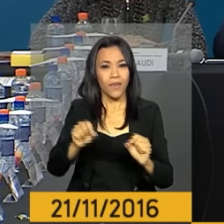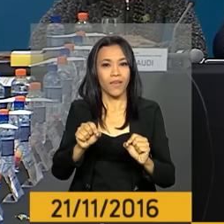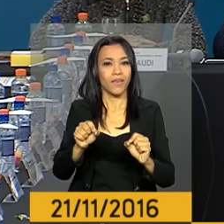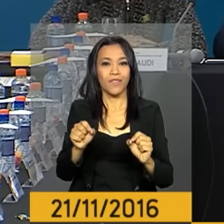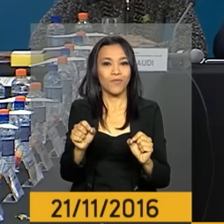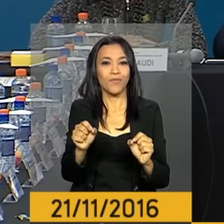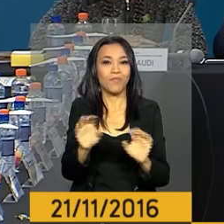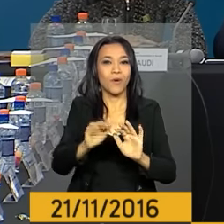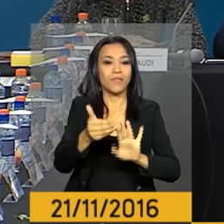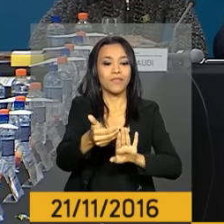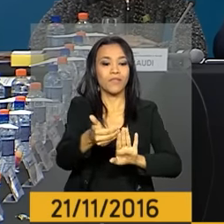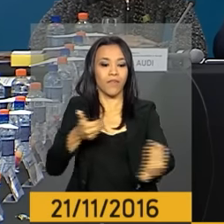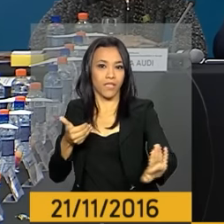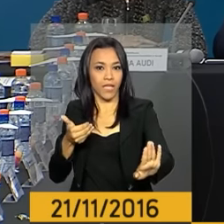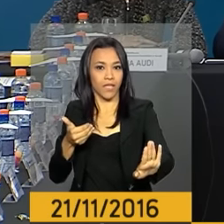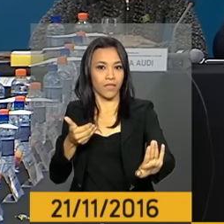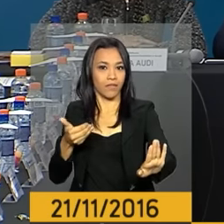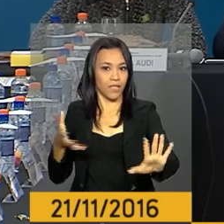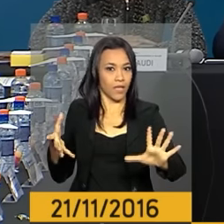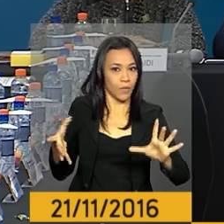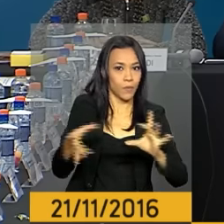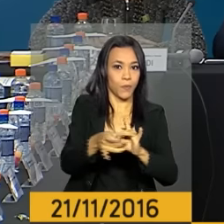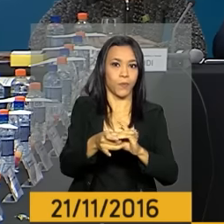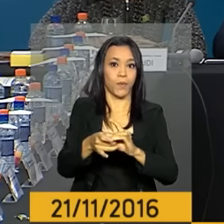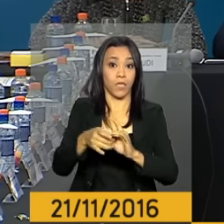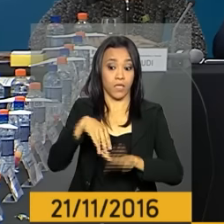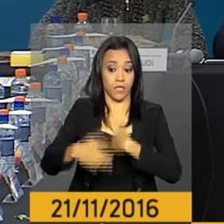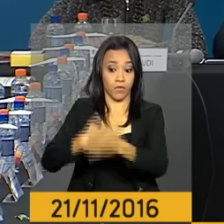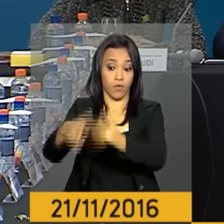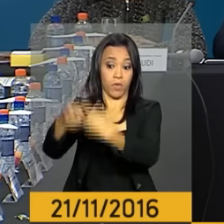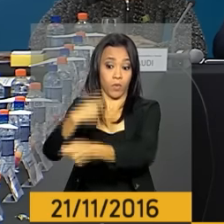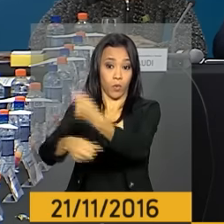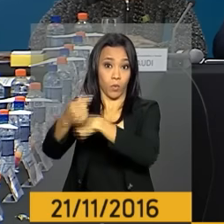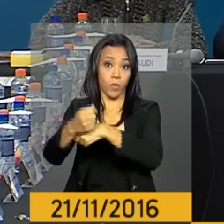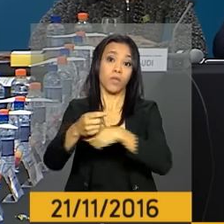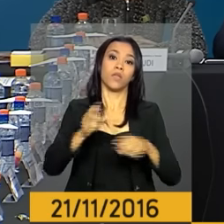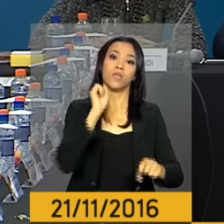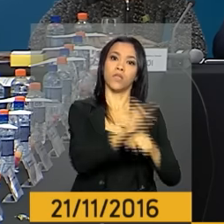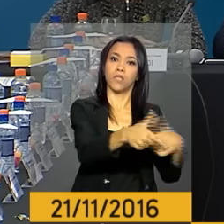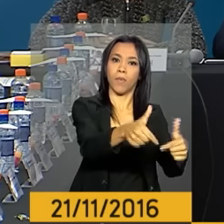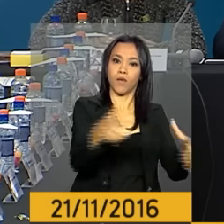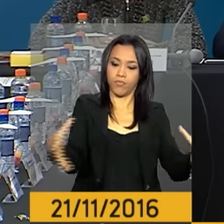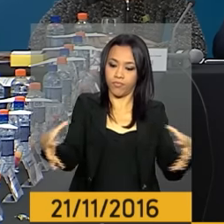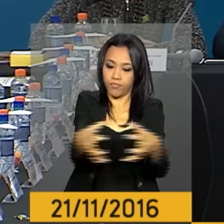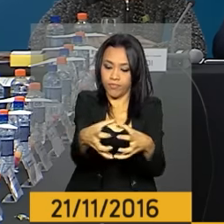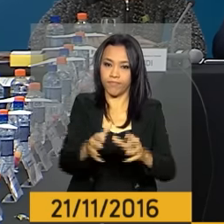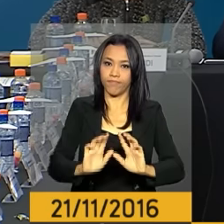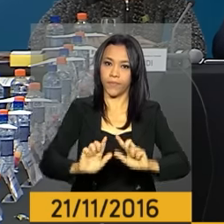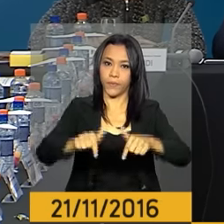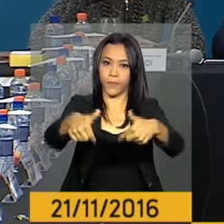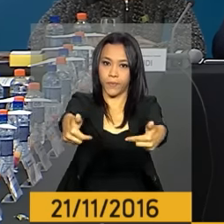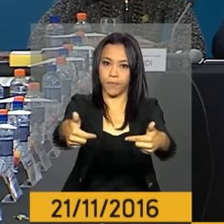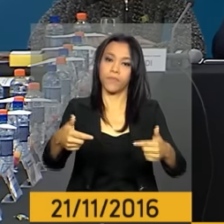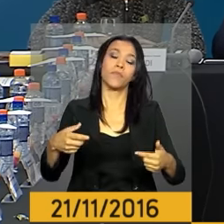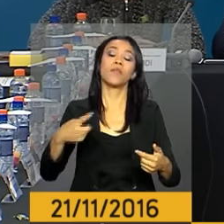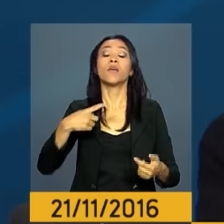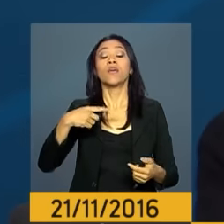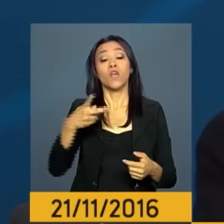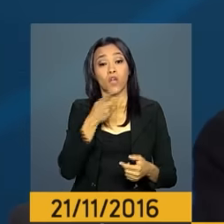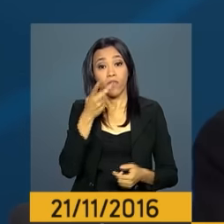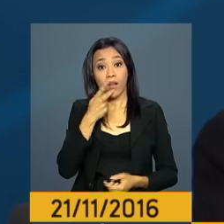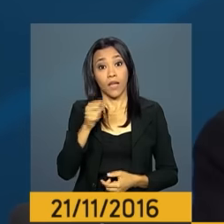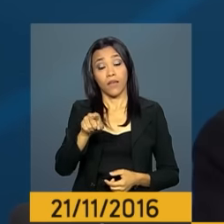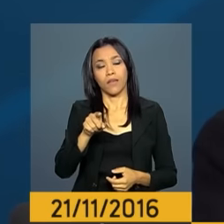inafastáveis. Como eu disse que aqui nós diríamos apenas verdades, precisamos espancar de uma vez por todas